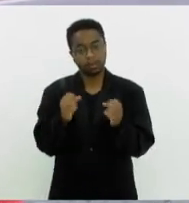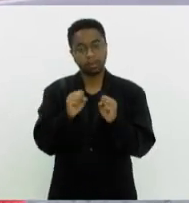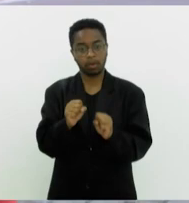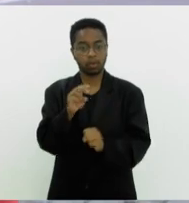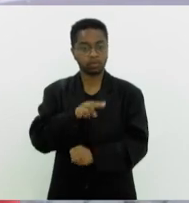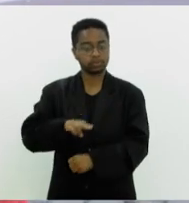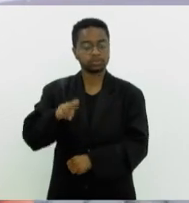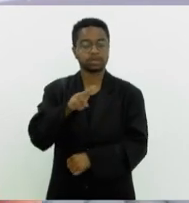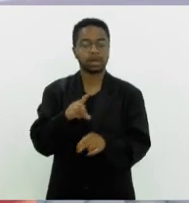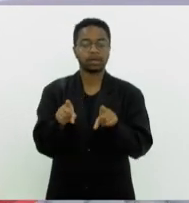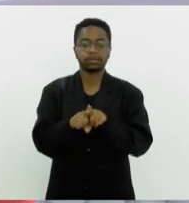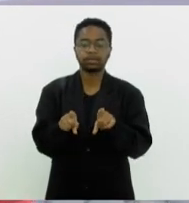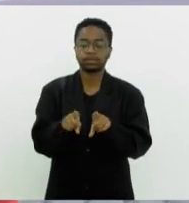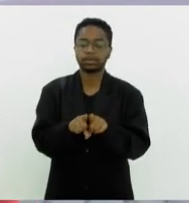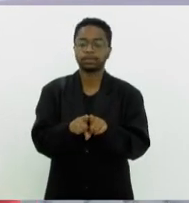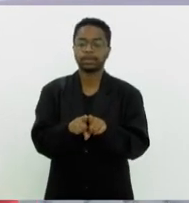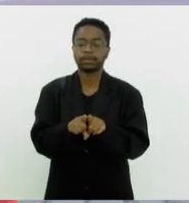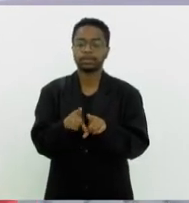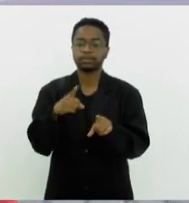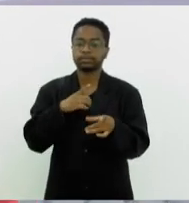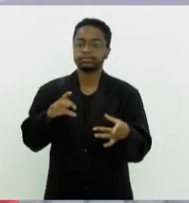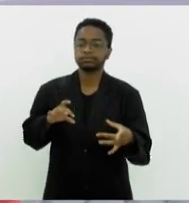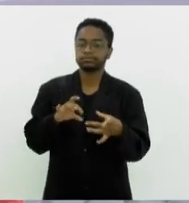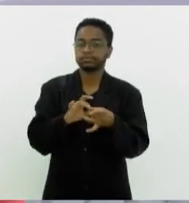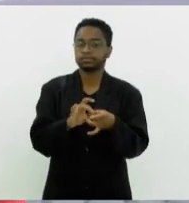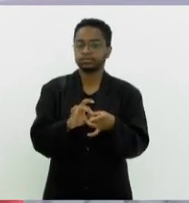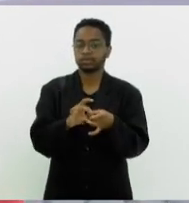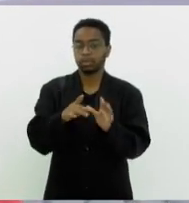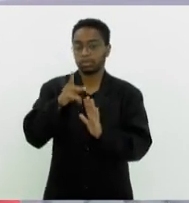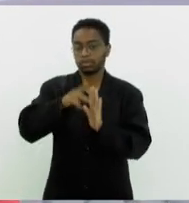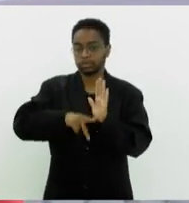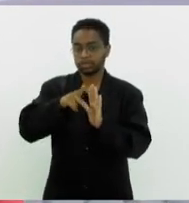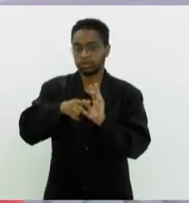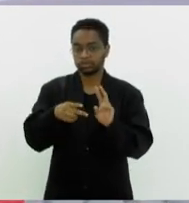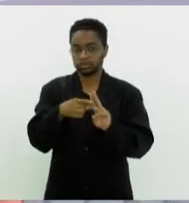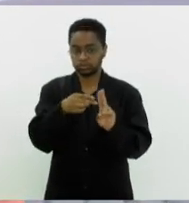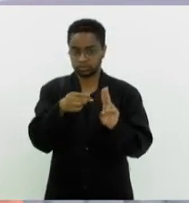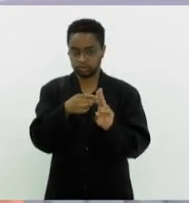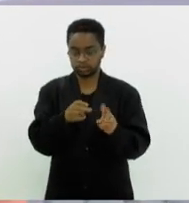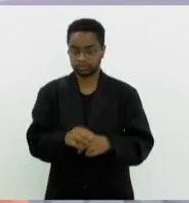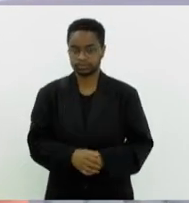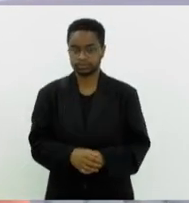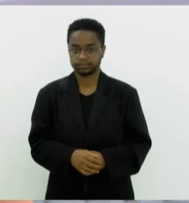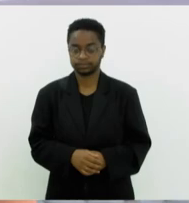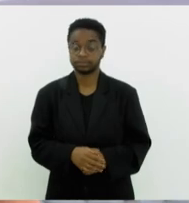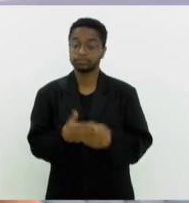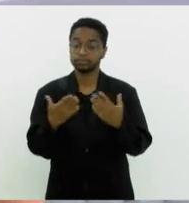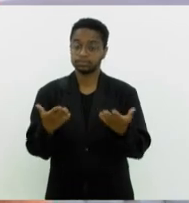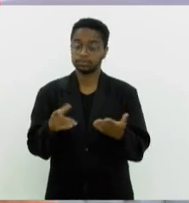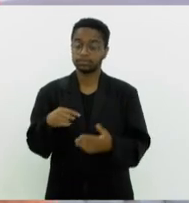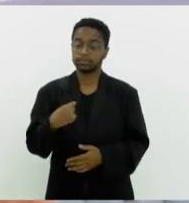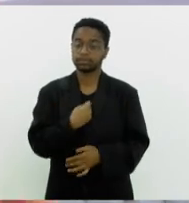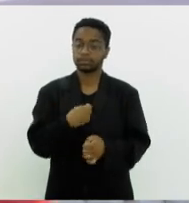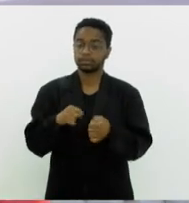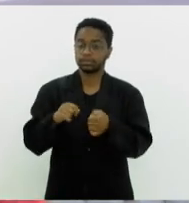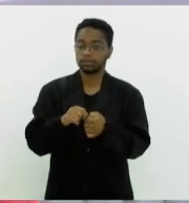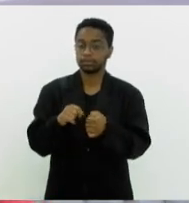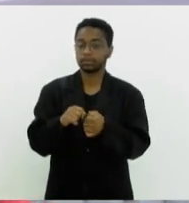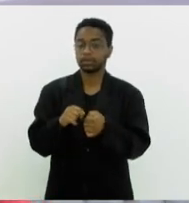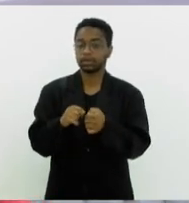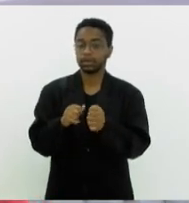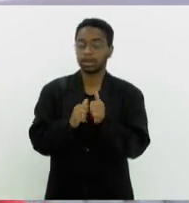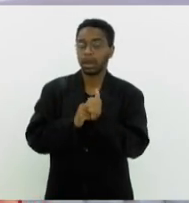e que também estão dentro do projeto do SUS, né? Com isso, a gente faz um